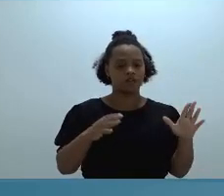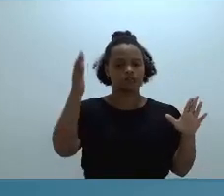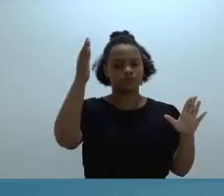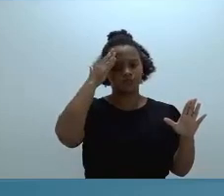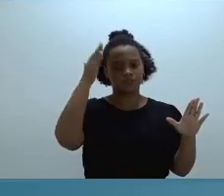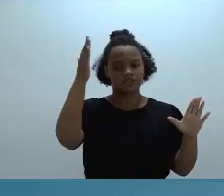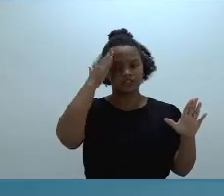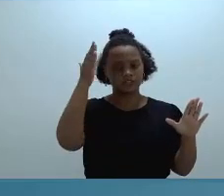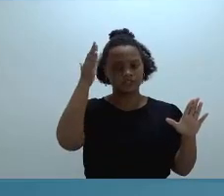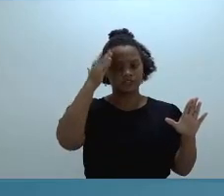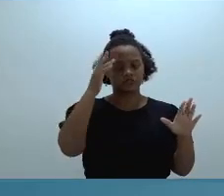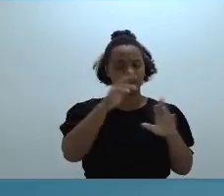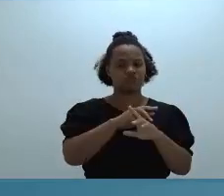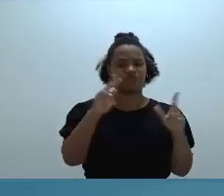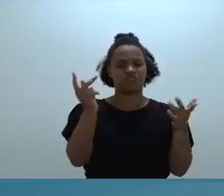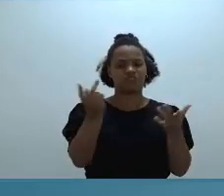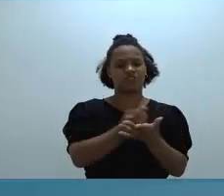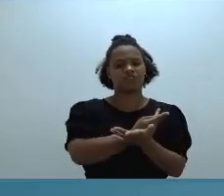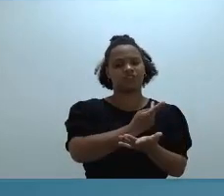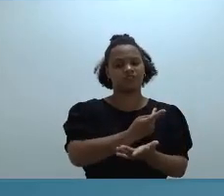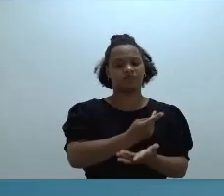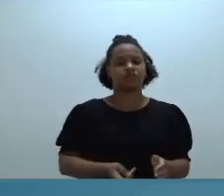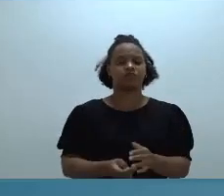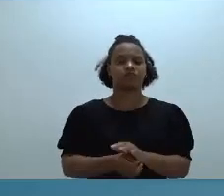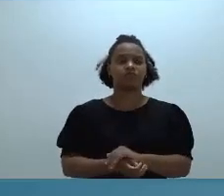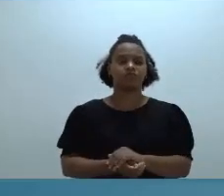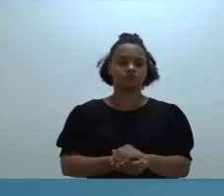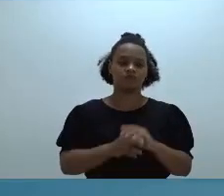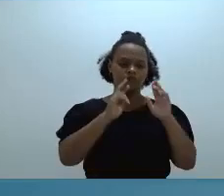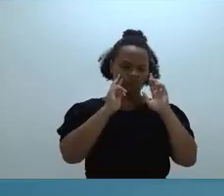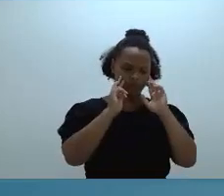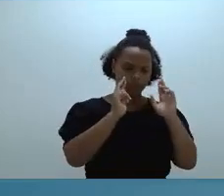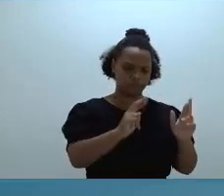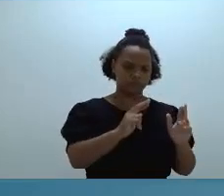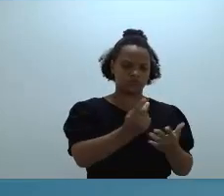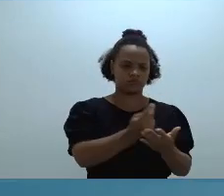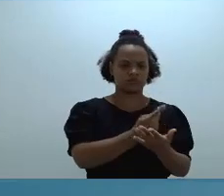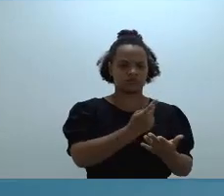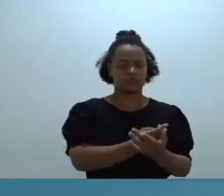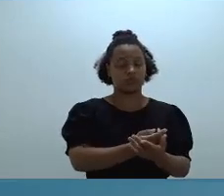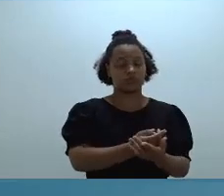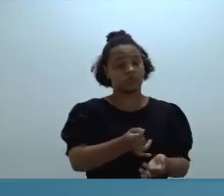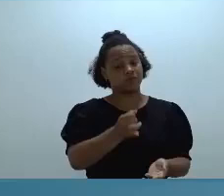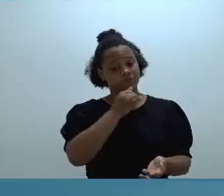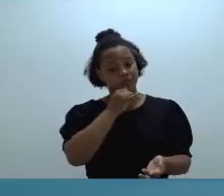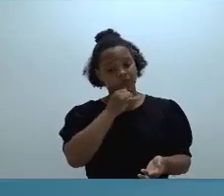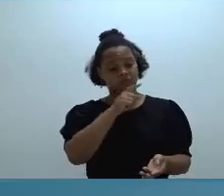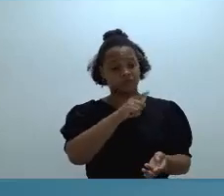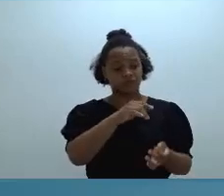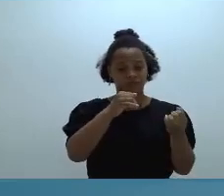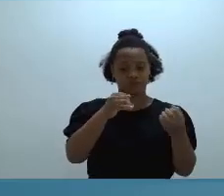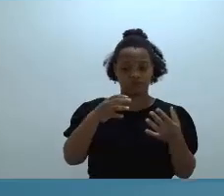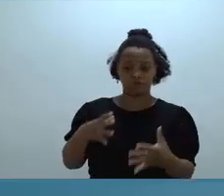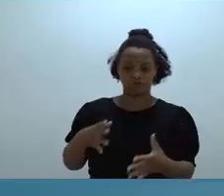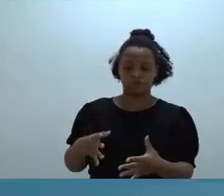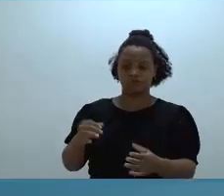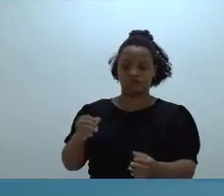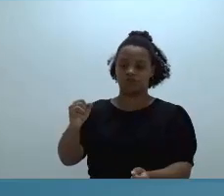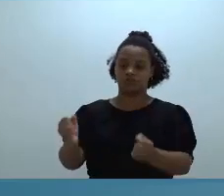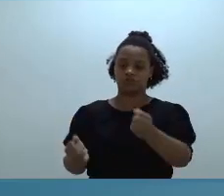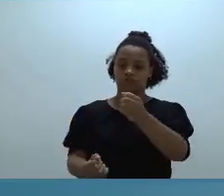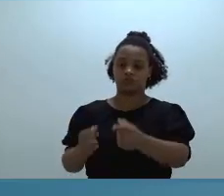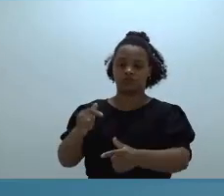de transportes, o serviço de transporte é considerado a título de permissão, não é